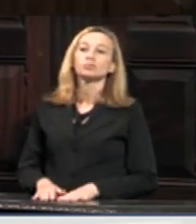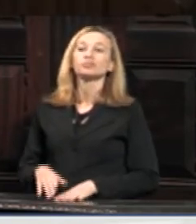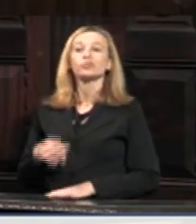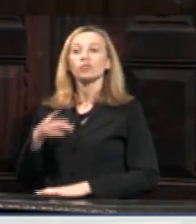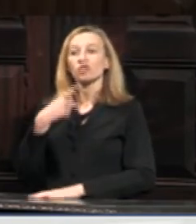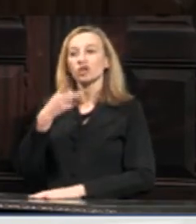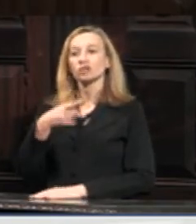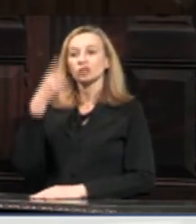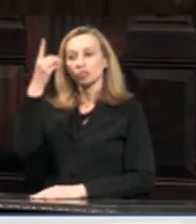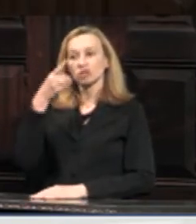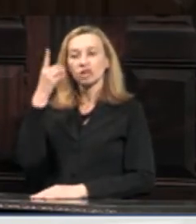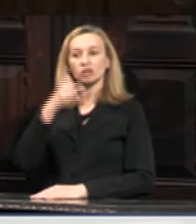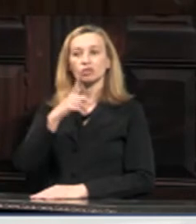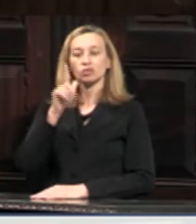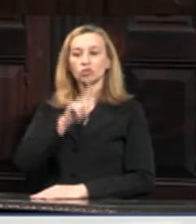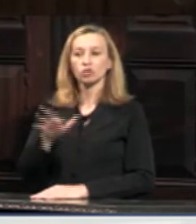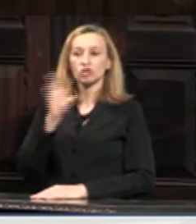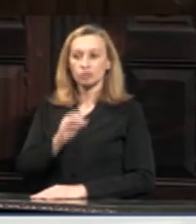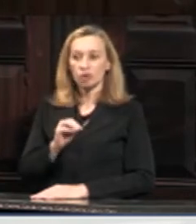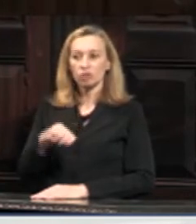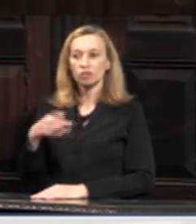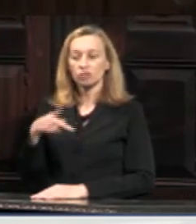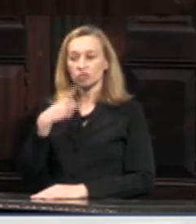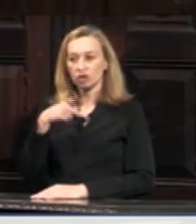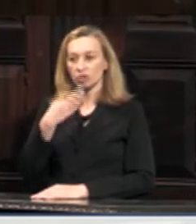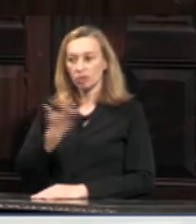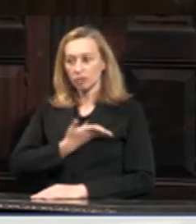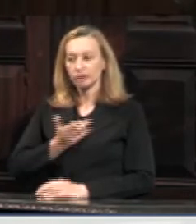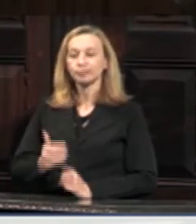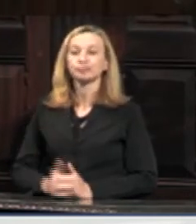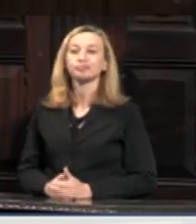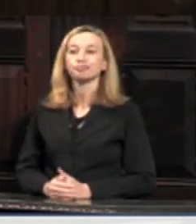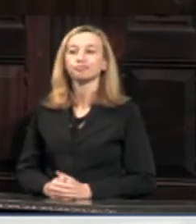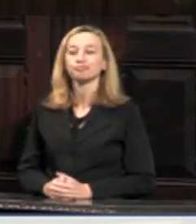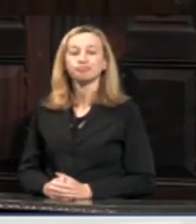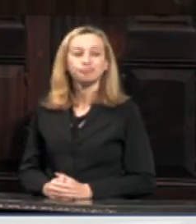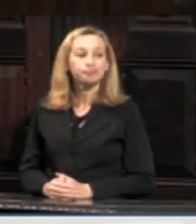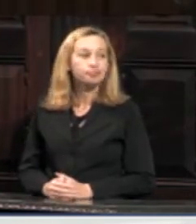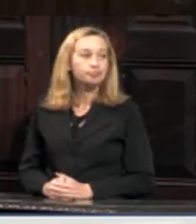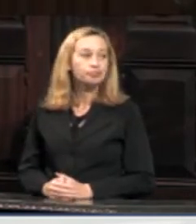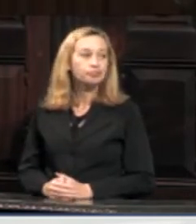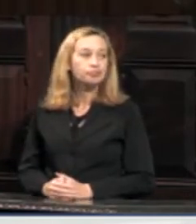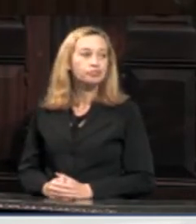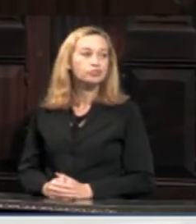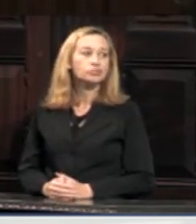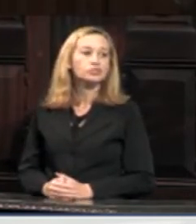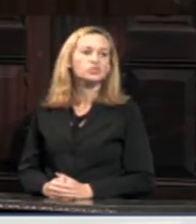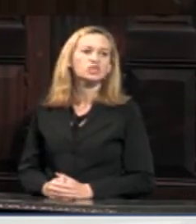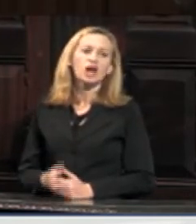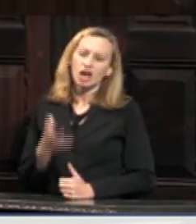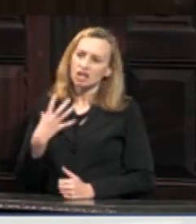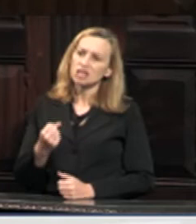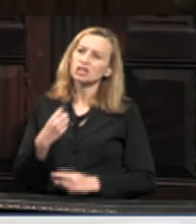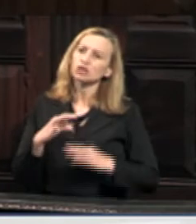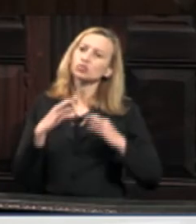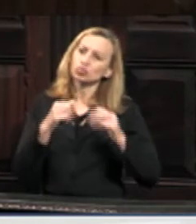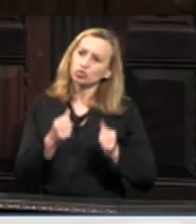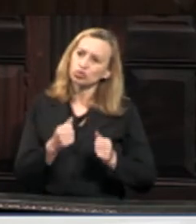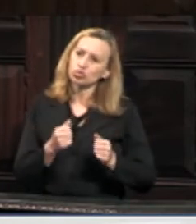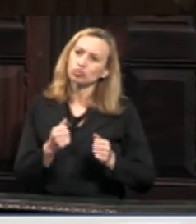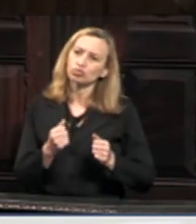Rocha. Até porque, embora concordando com vários aspectos por ele mencionados,